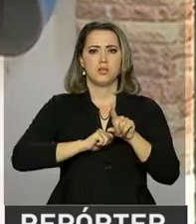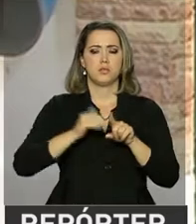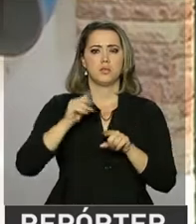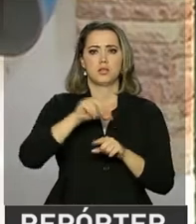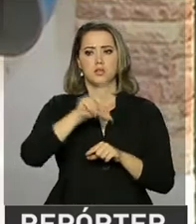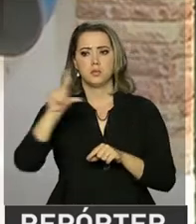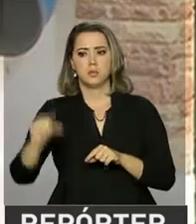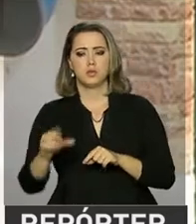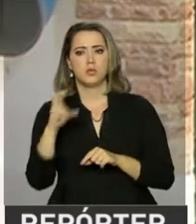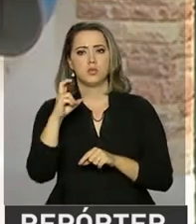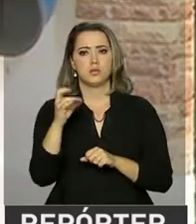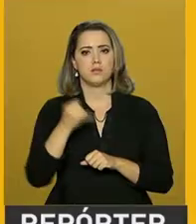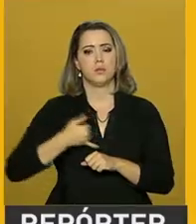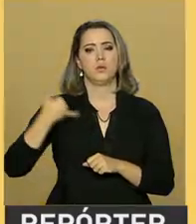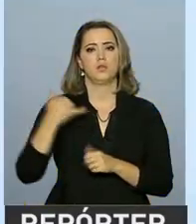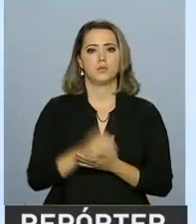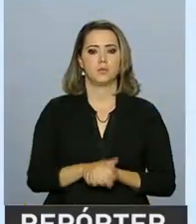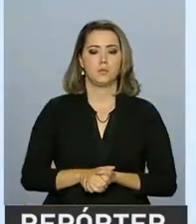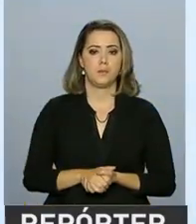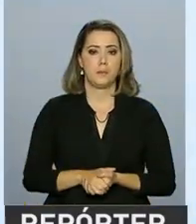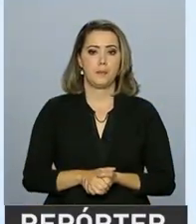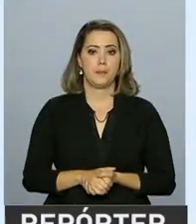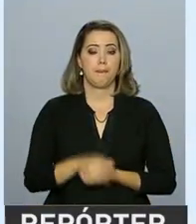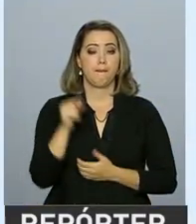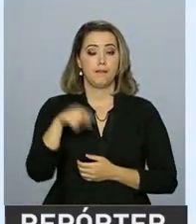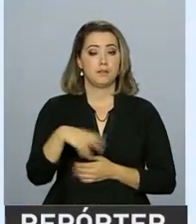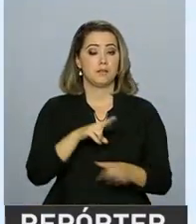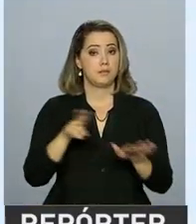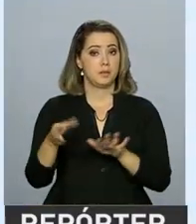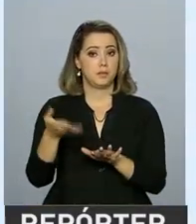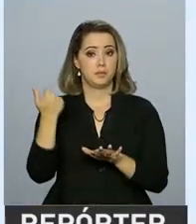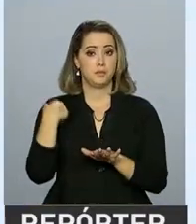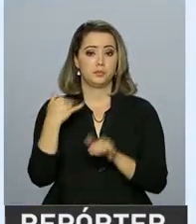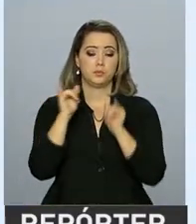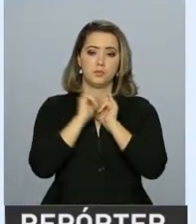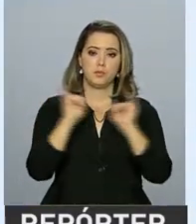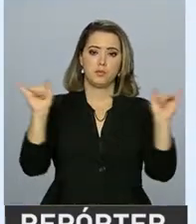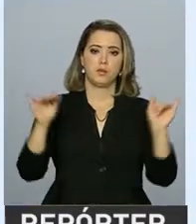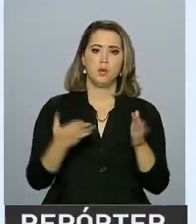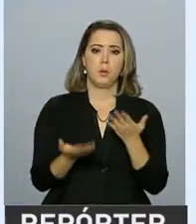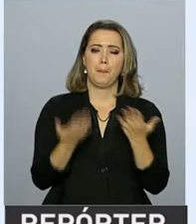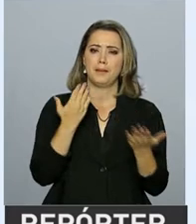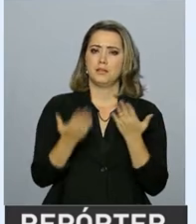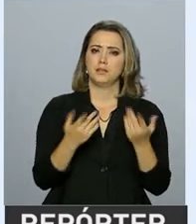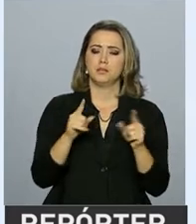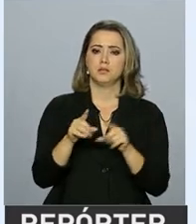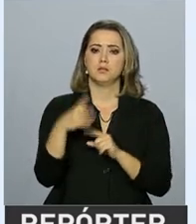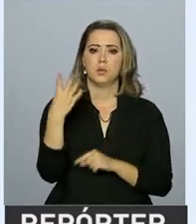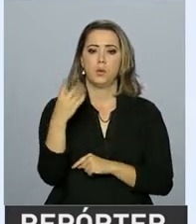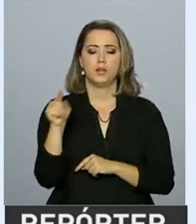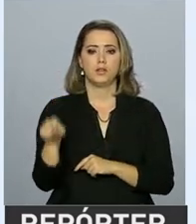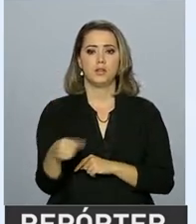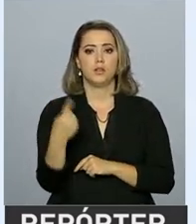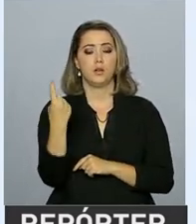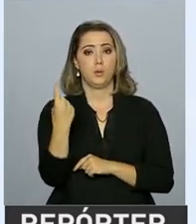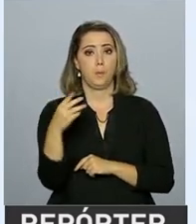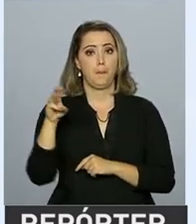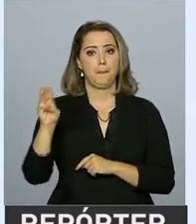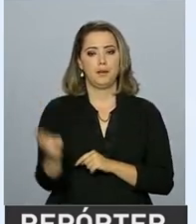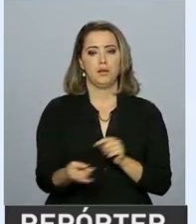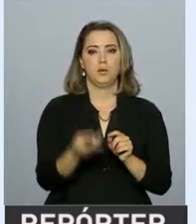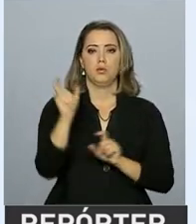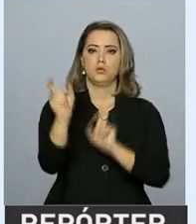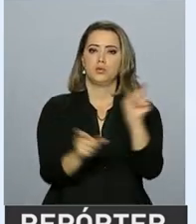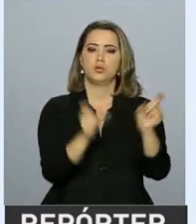de cinco anos de idade até o fim da semana passada quando foi divulgado o último balanço 41 milhões e 300 mil pessoas